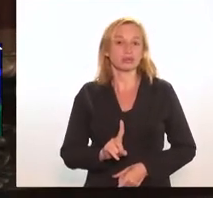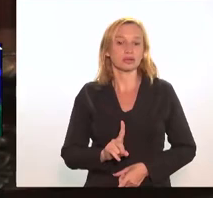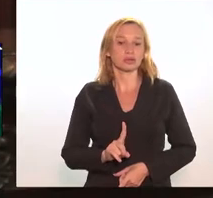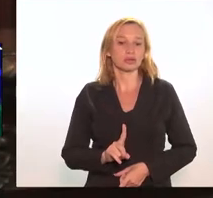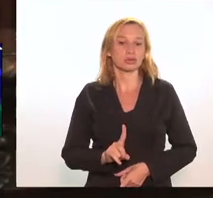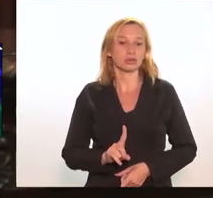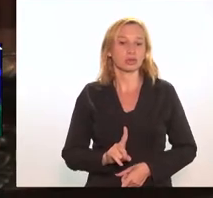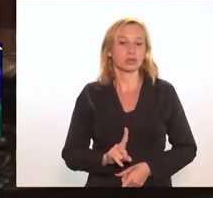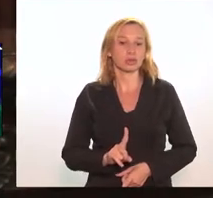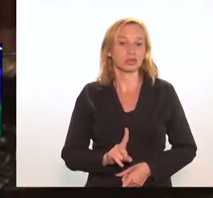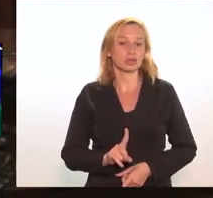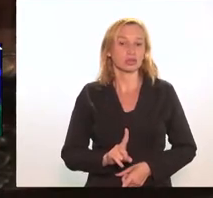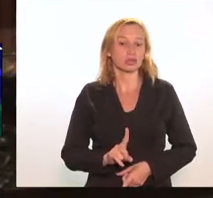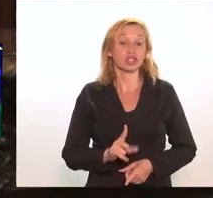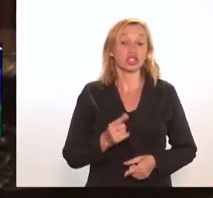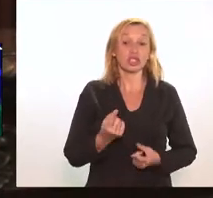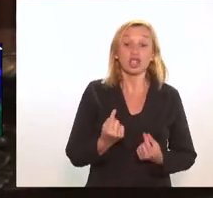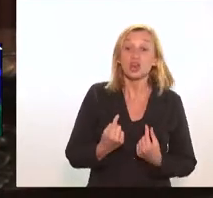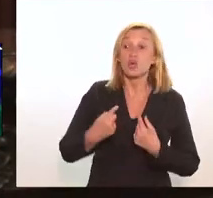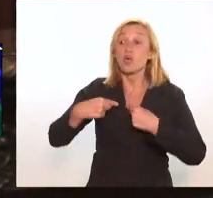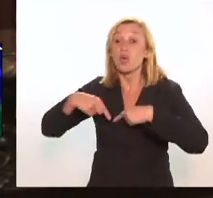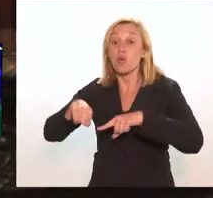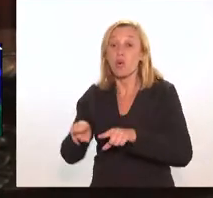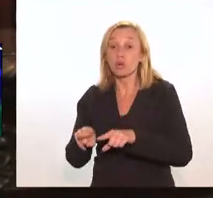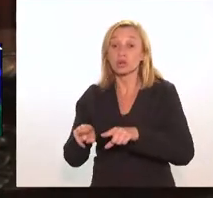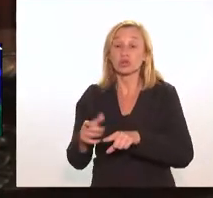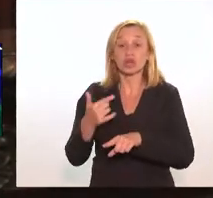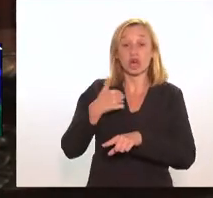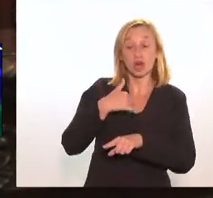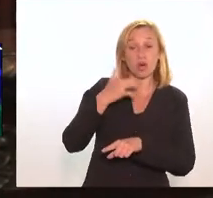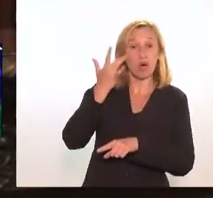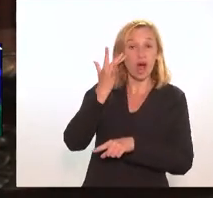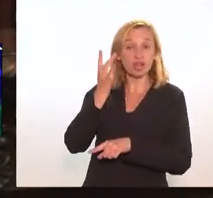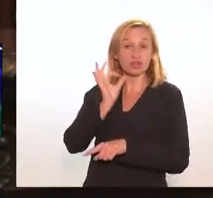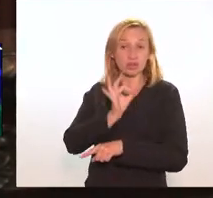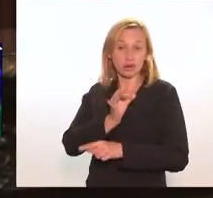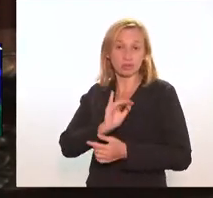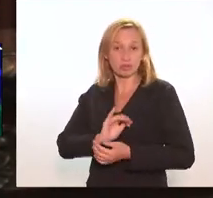me contrapor ao que eu considero falacioso.